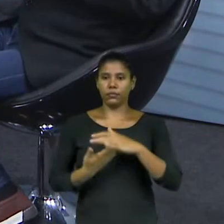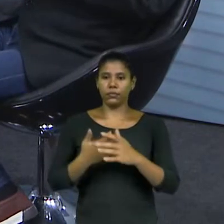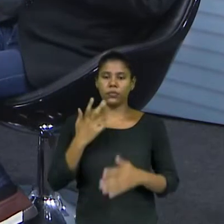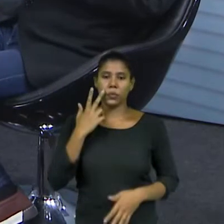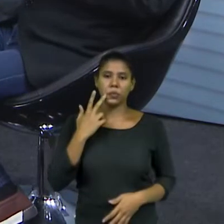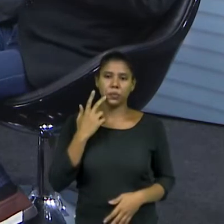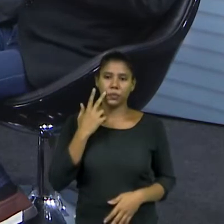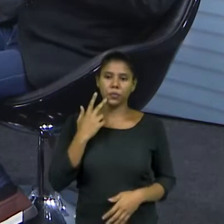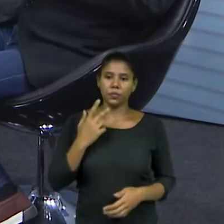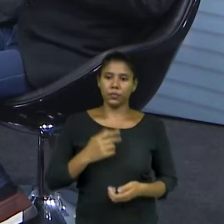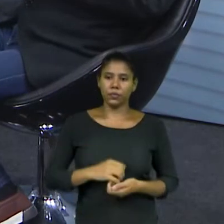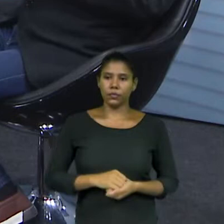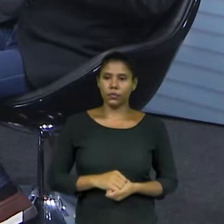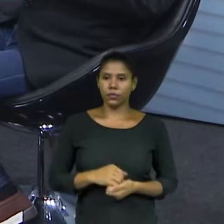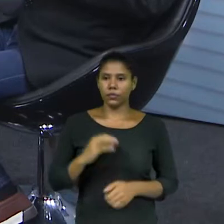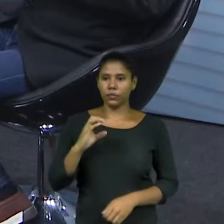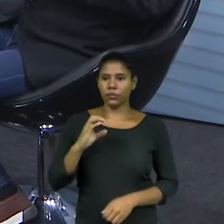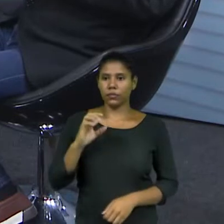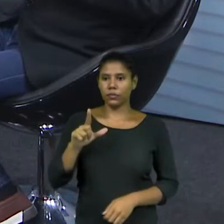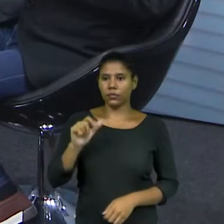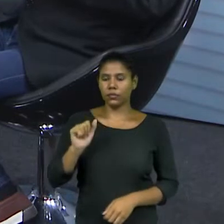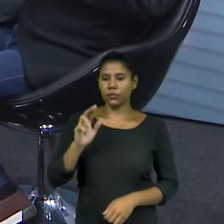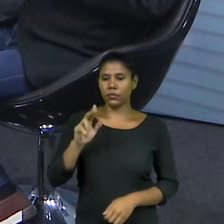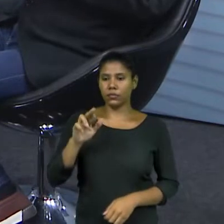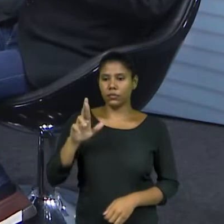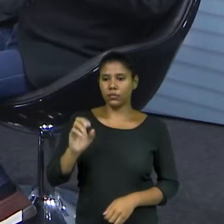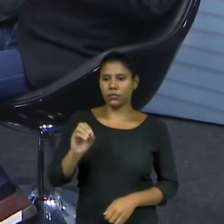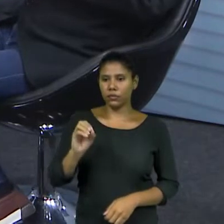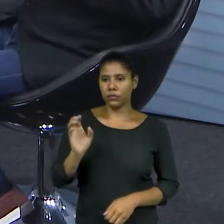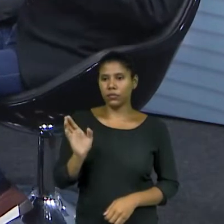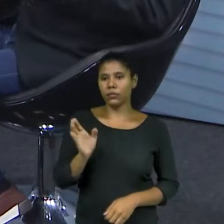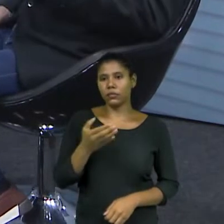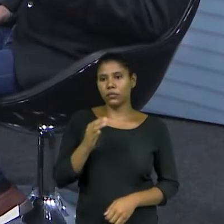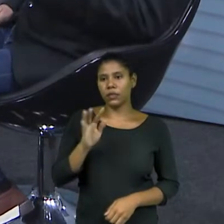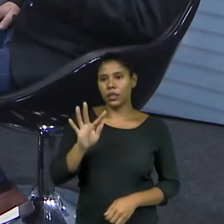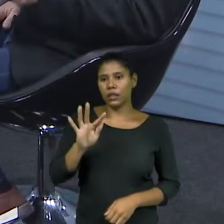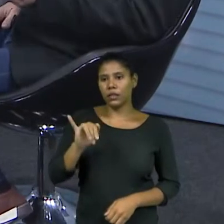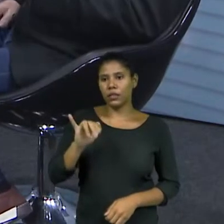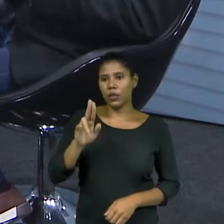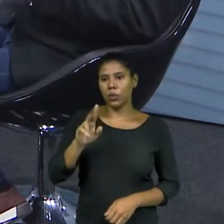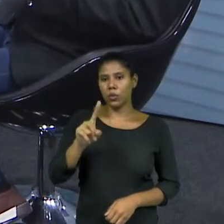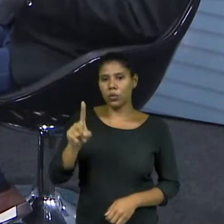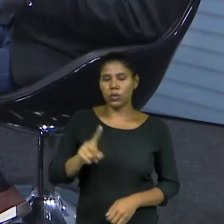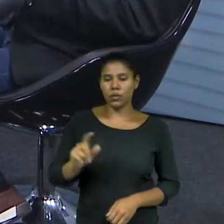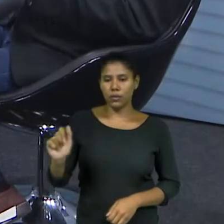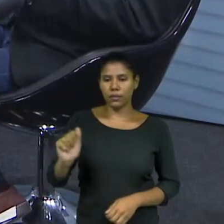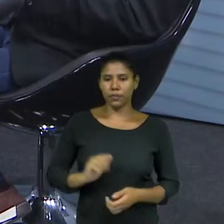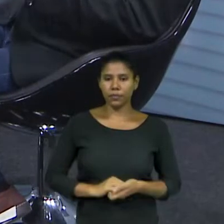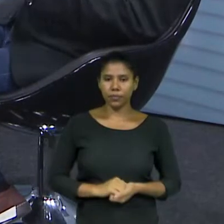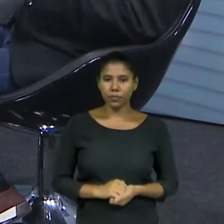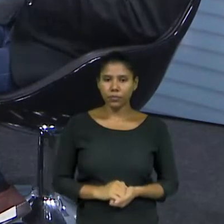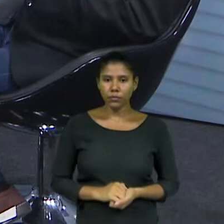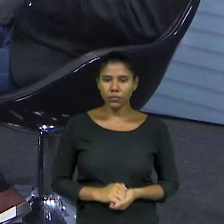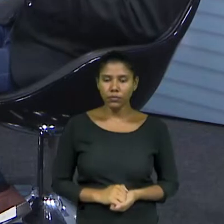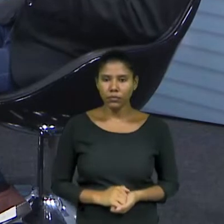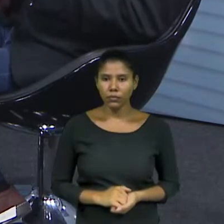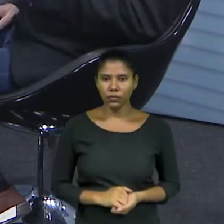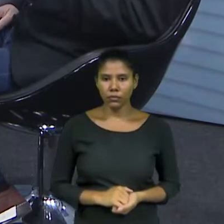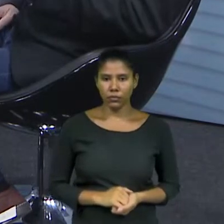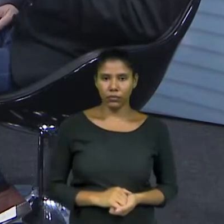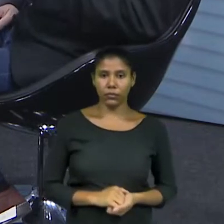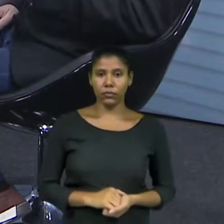do grupo Servitec, Lauro Fiuza. Olha aí que coisa importante, o Ceará recebendo uma premiação